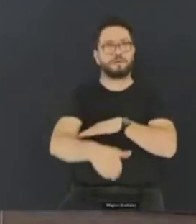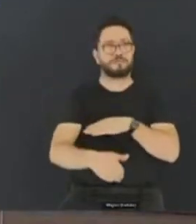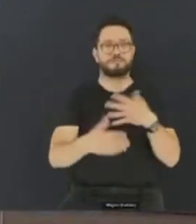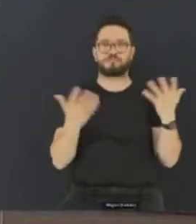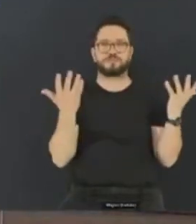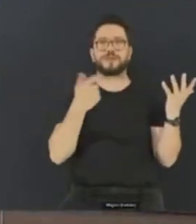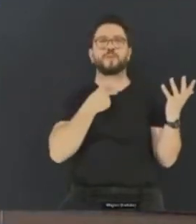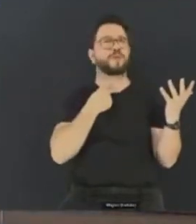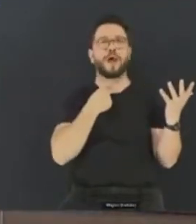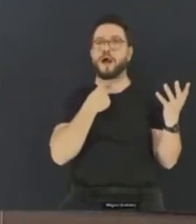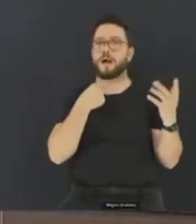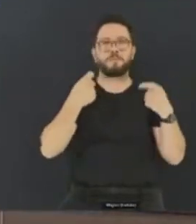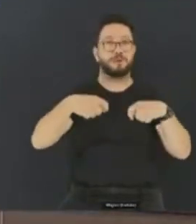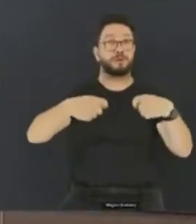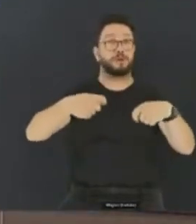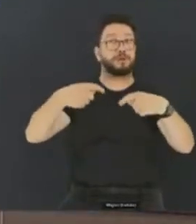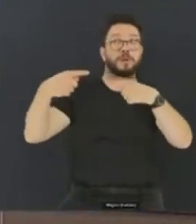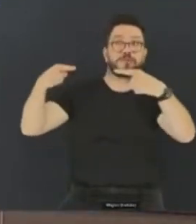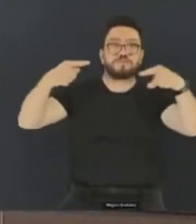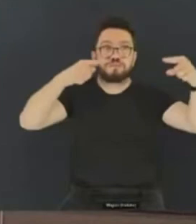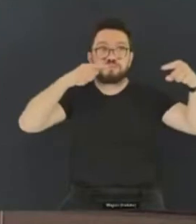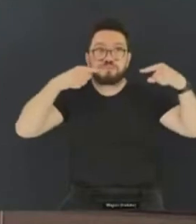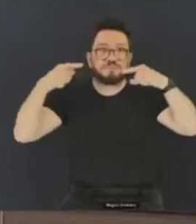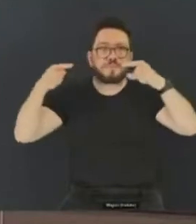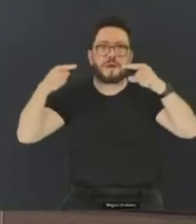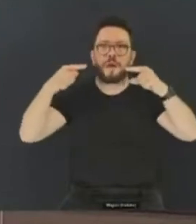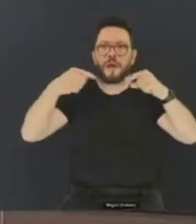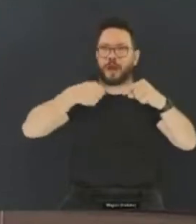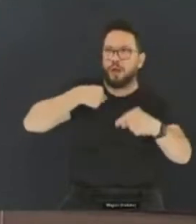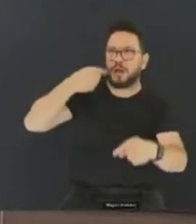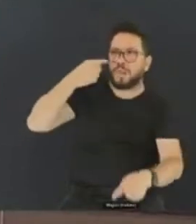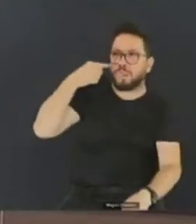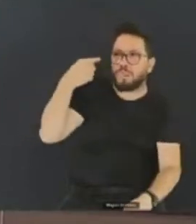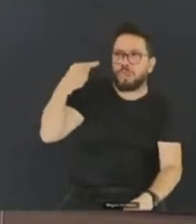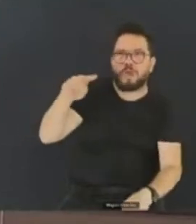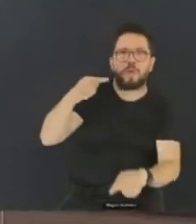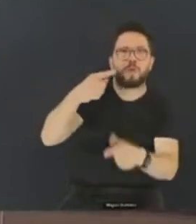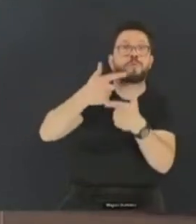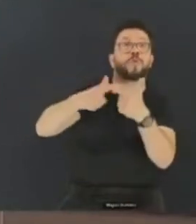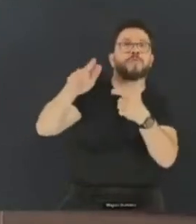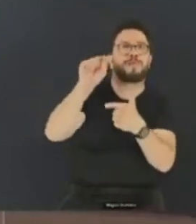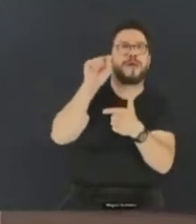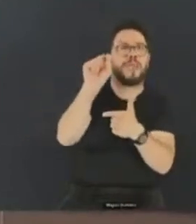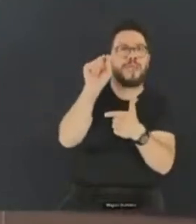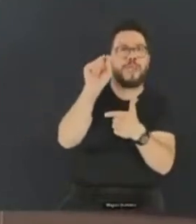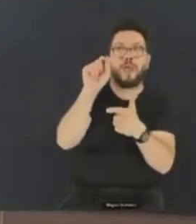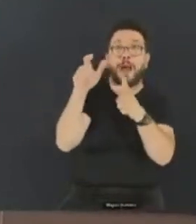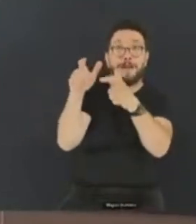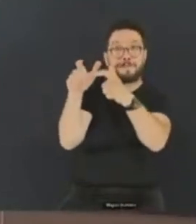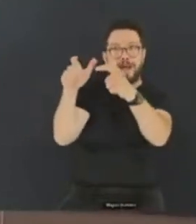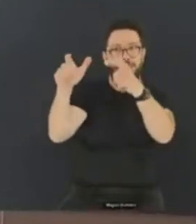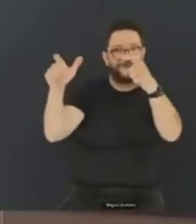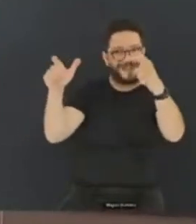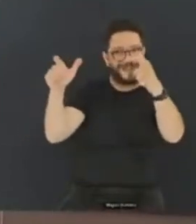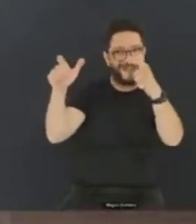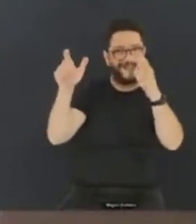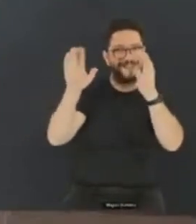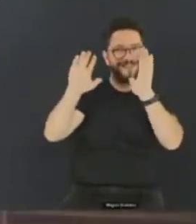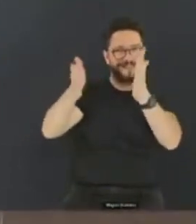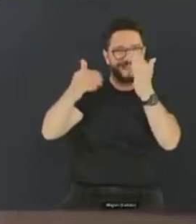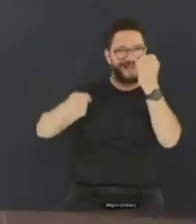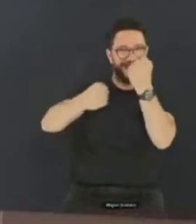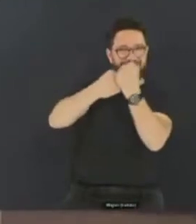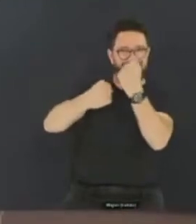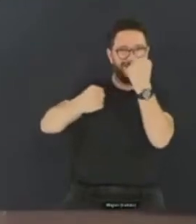que nós estamos vivenciando nessa legislatura é que, por conta da composição de uma maioria muito sólida, a Prefeitura aprova tudo